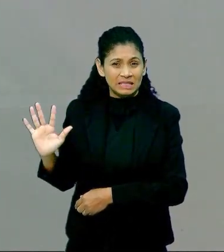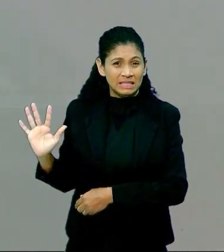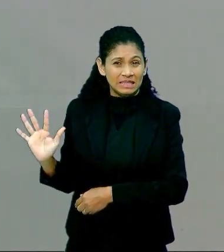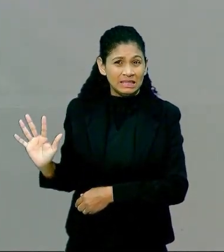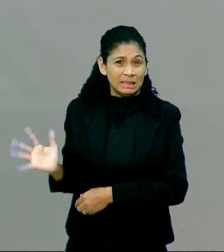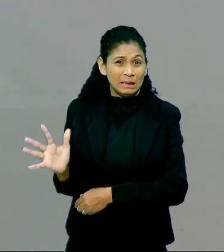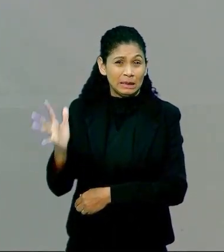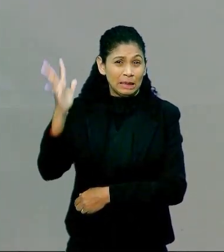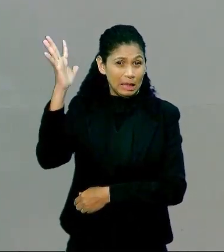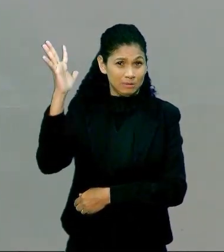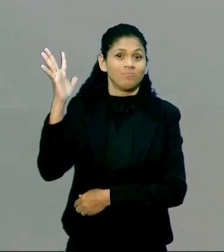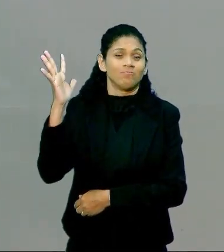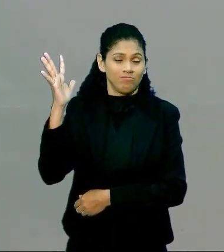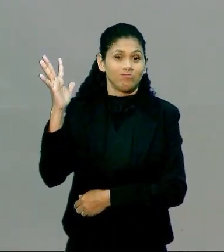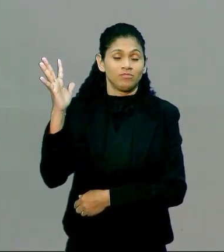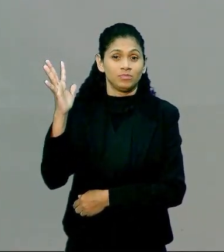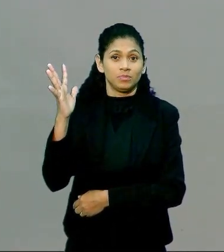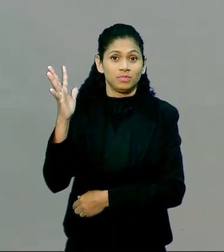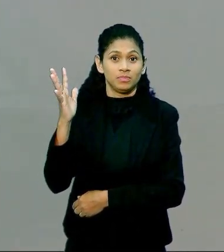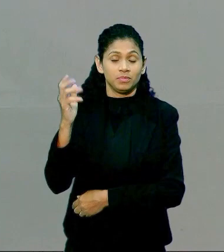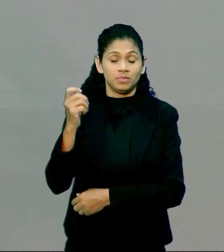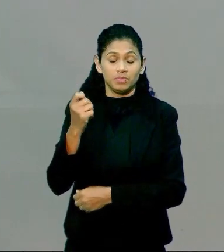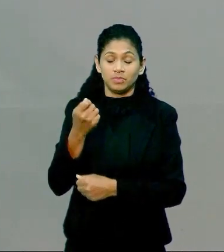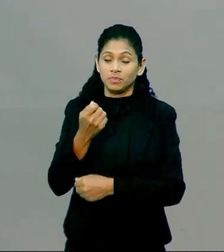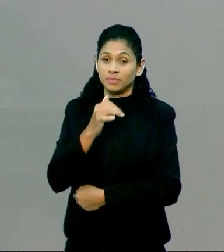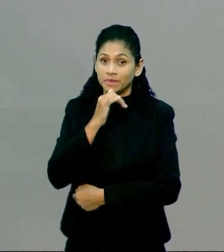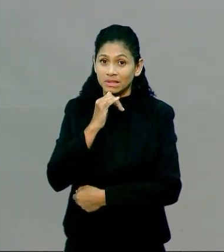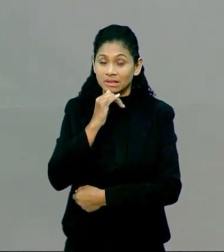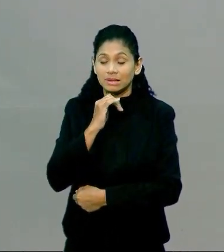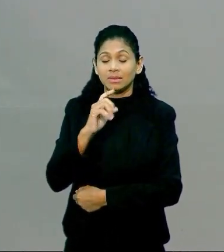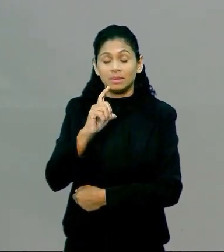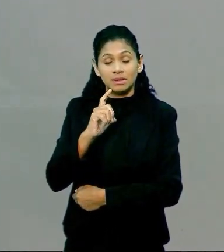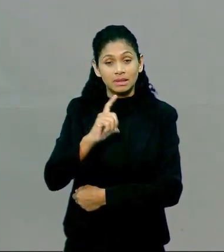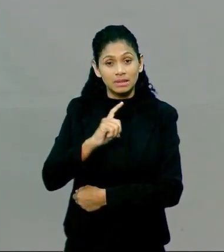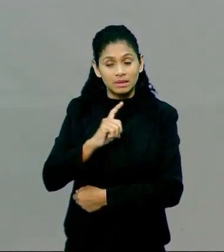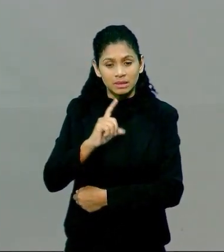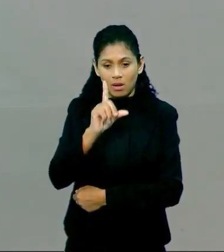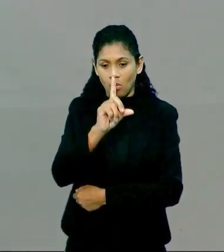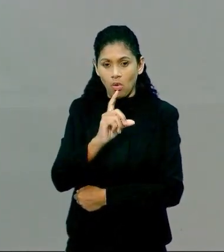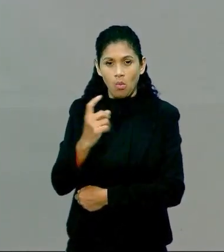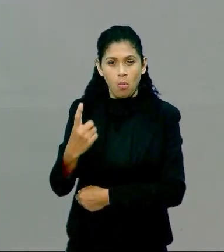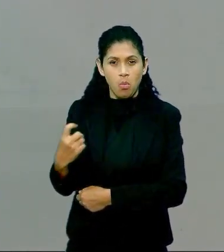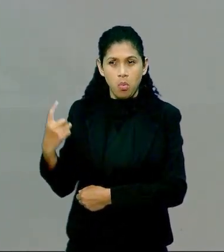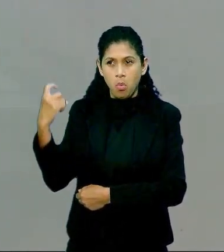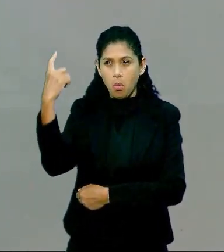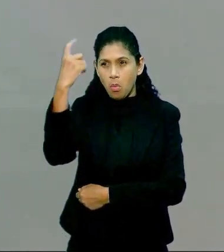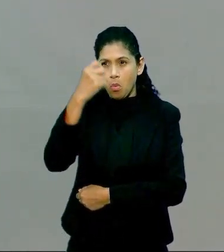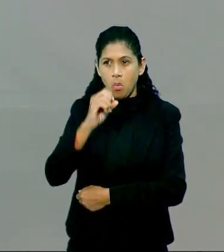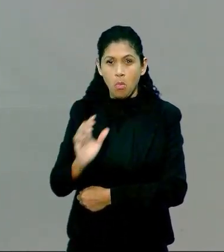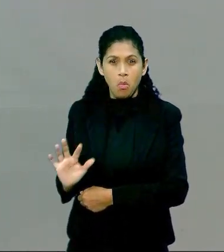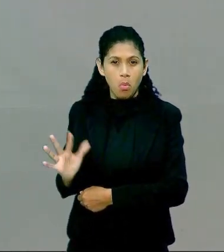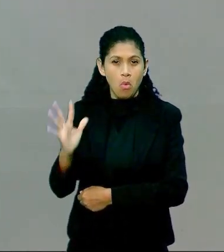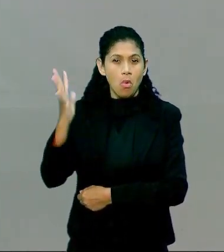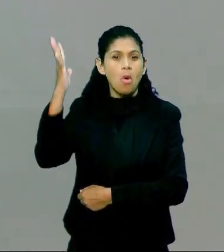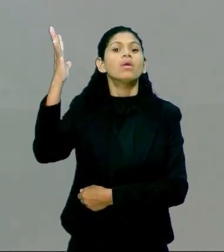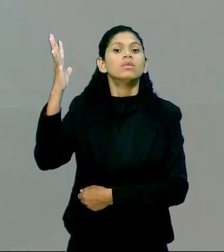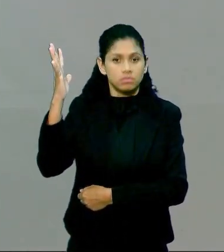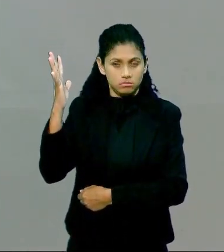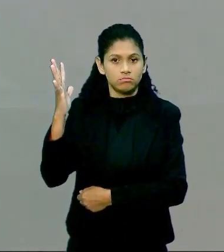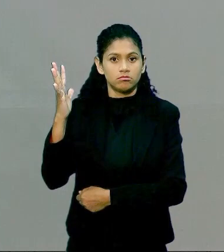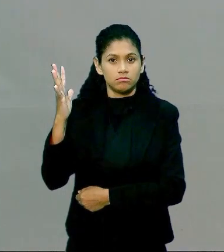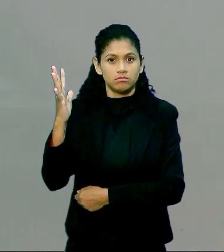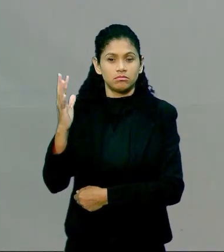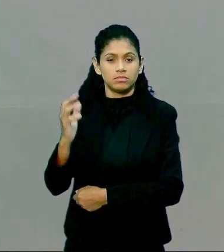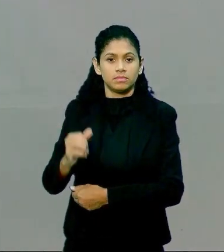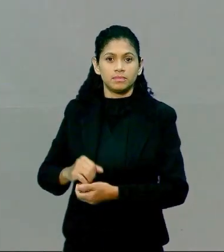pessoa tem dinheiro. Eu, por exemplo, nunca tive um Azarro, né? Meu sonho desde criança comprar um Azarro, porque eu via nas revistas aí famosas aí,